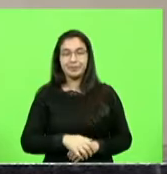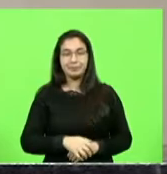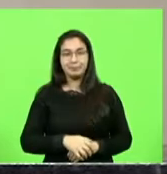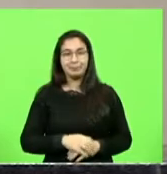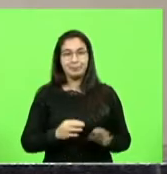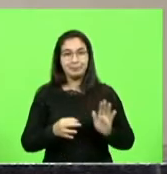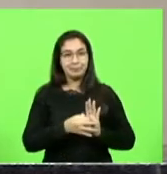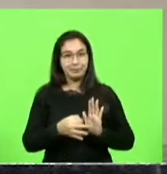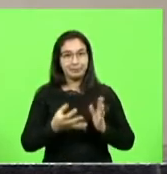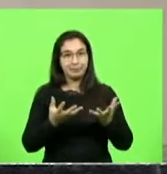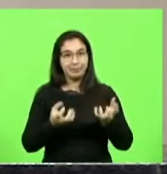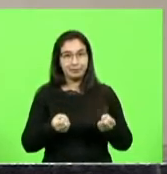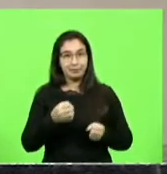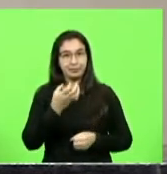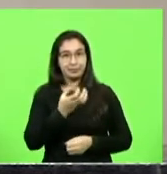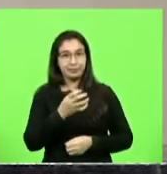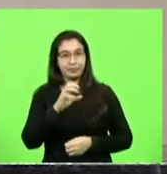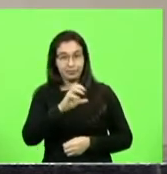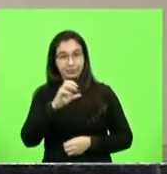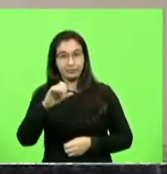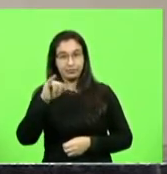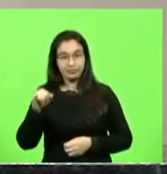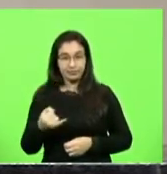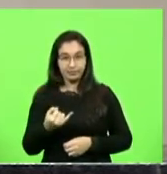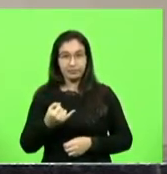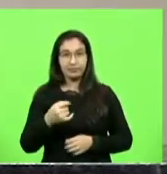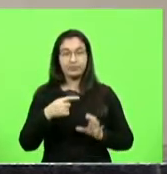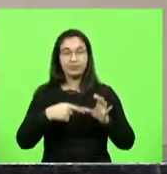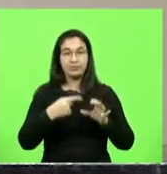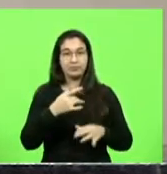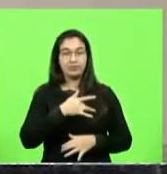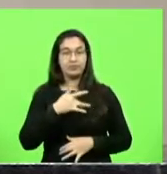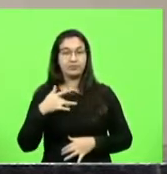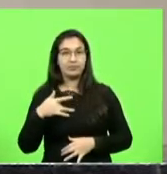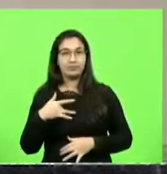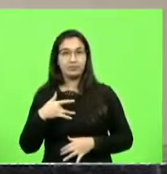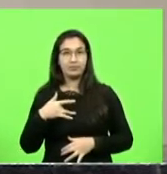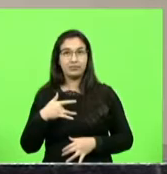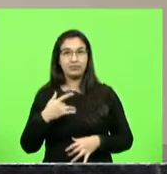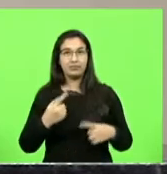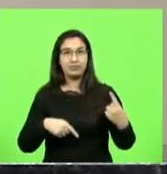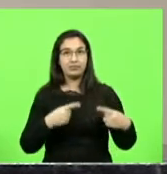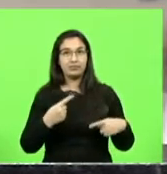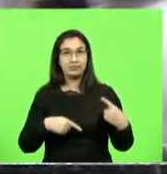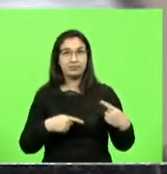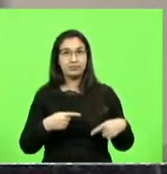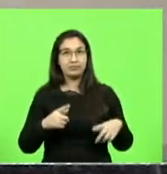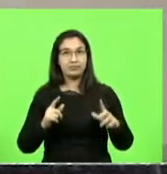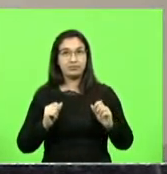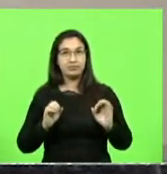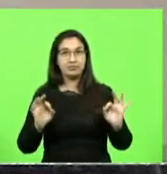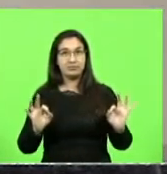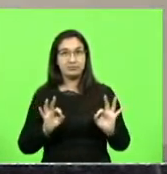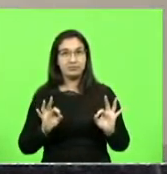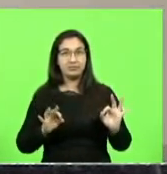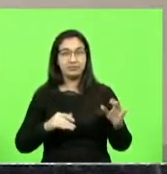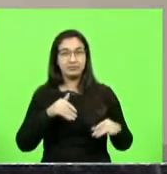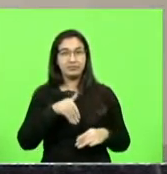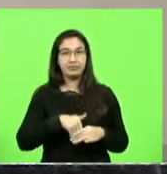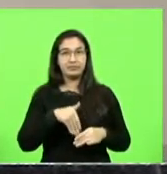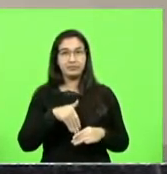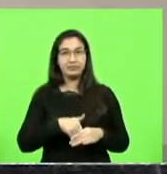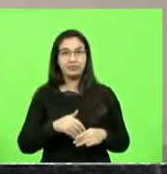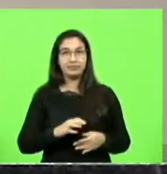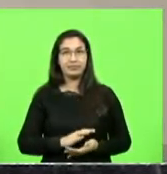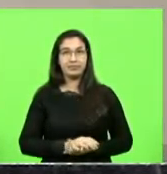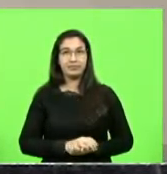de Constituição e Justiça e Comissão de Saúde. Em discussão. Não havendo mais quem queira discutir em votação, deputados